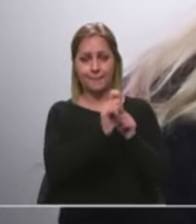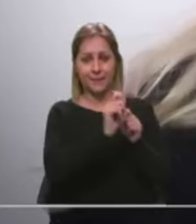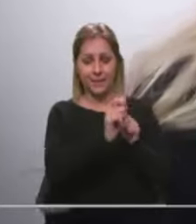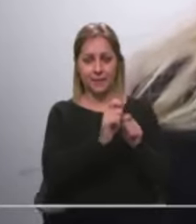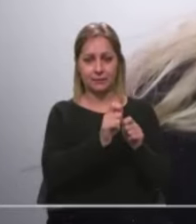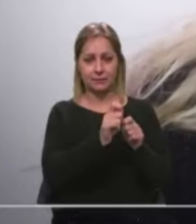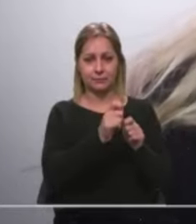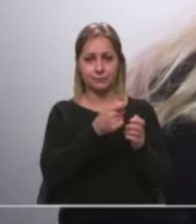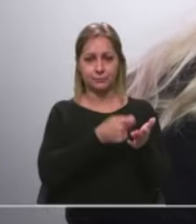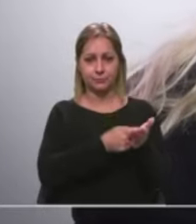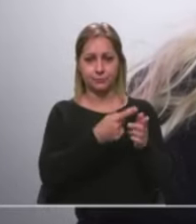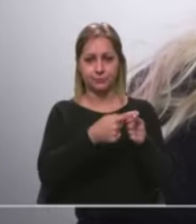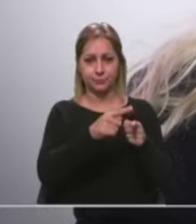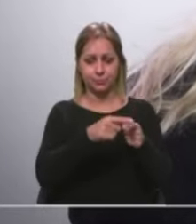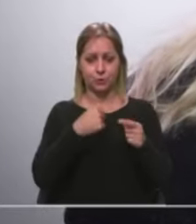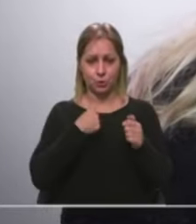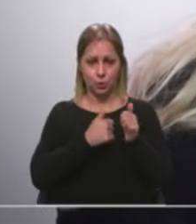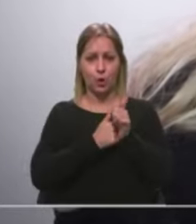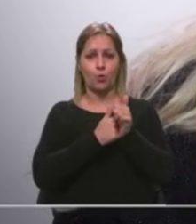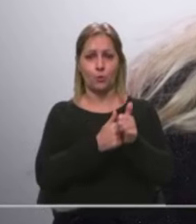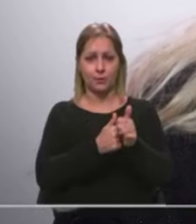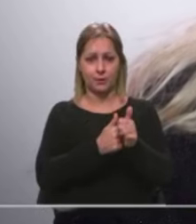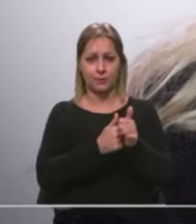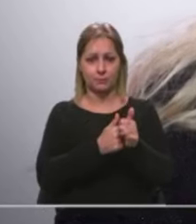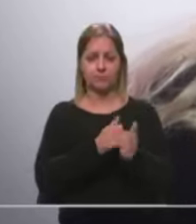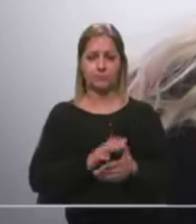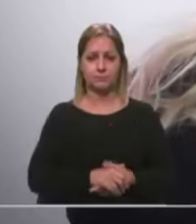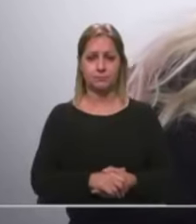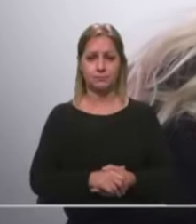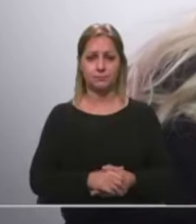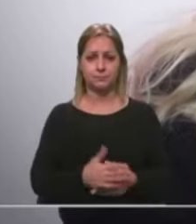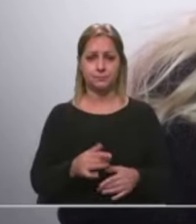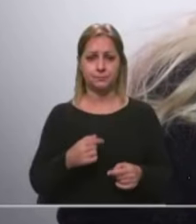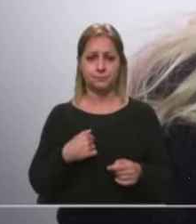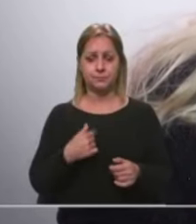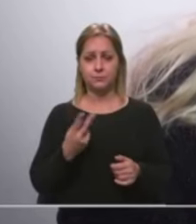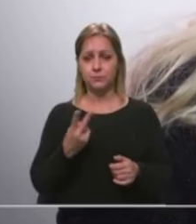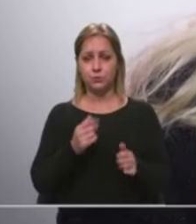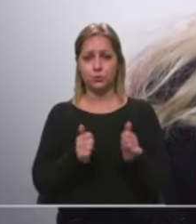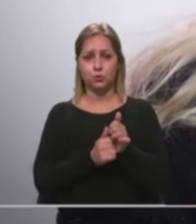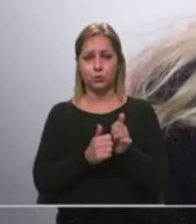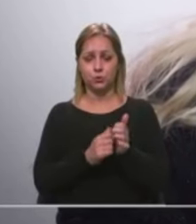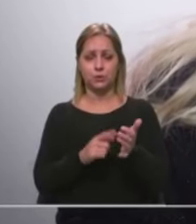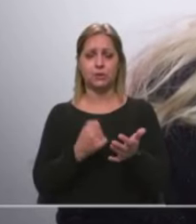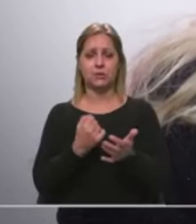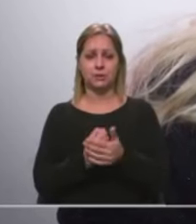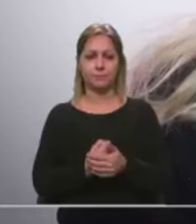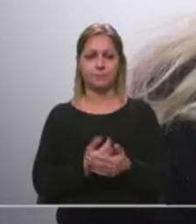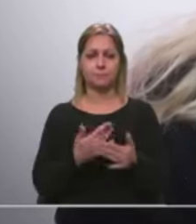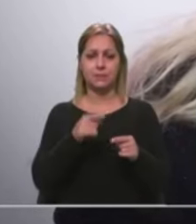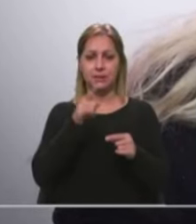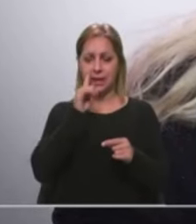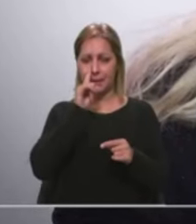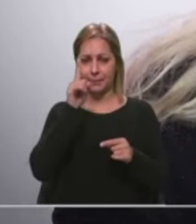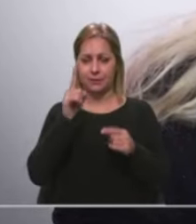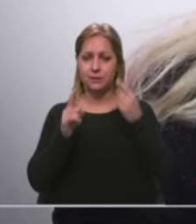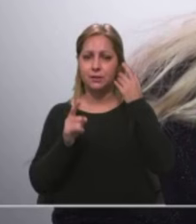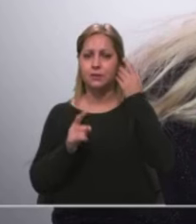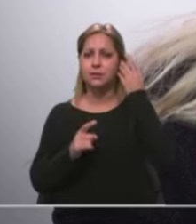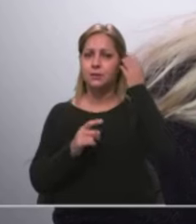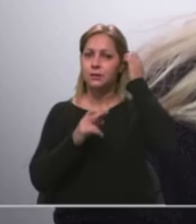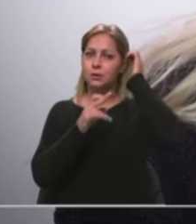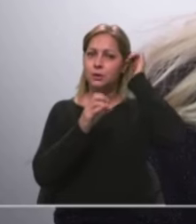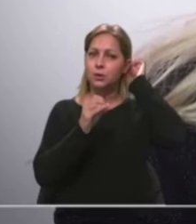renda eu até cheguei com ela quando ela ia nós andávamos Sempre Juntas portanto é mentira que a